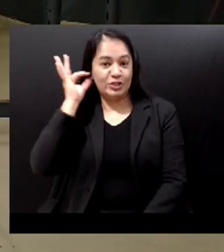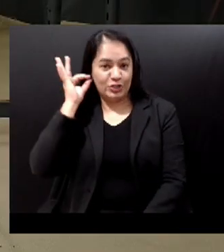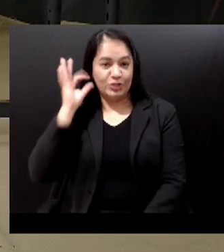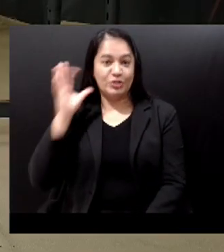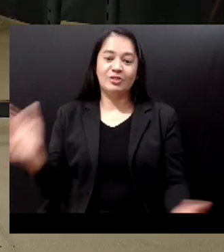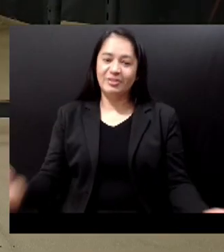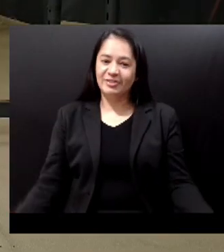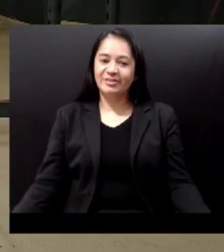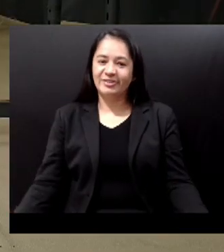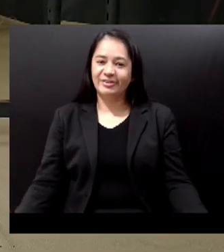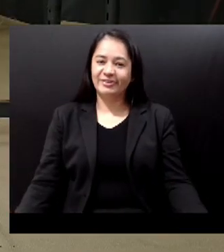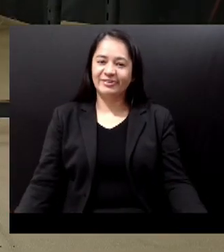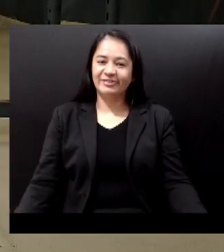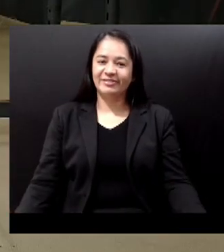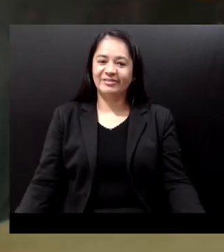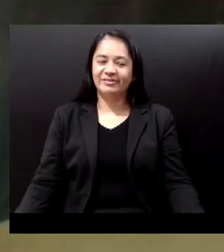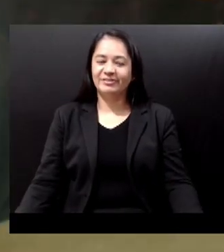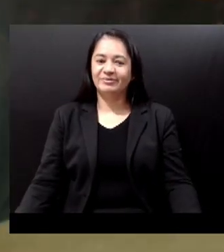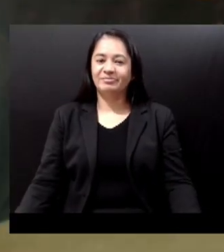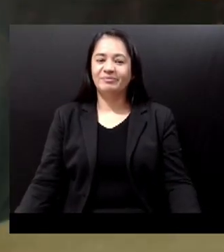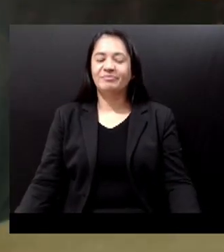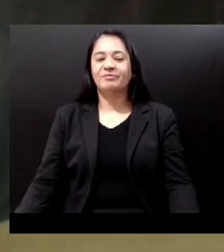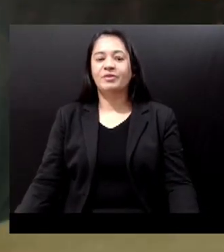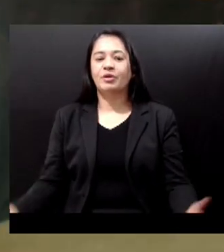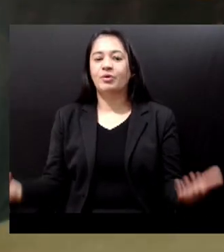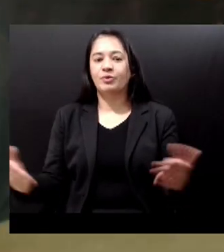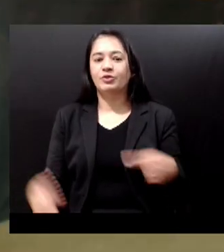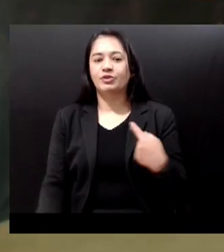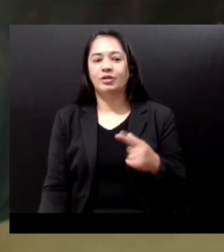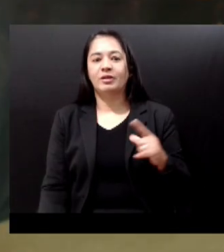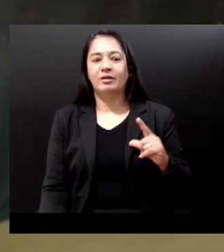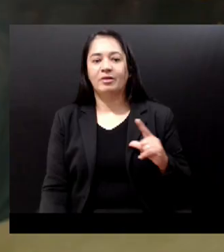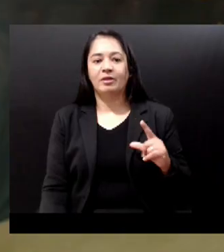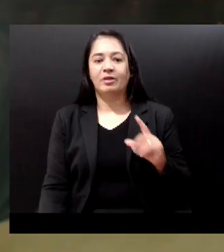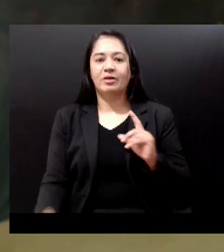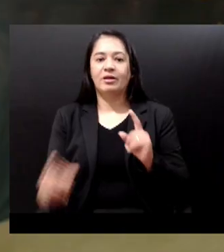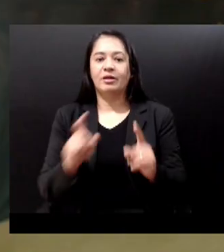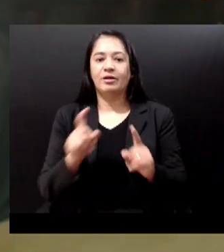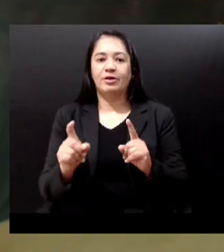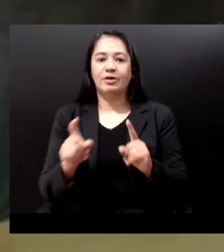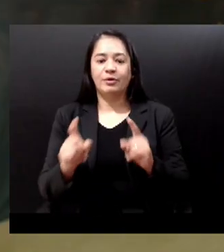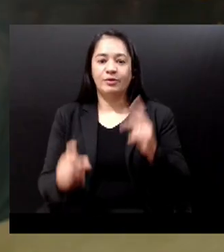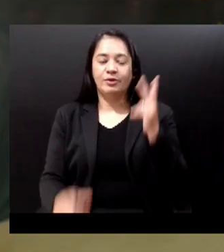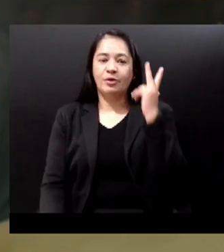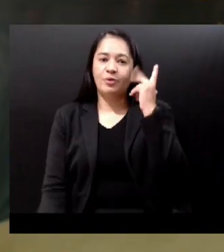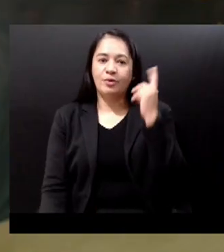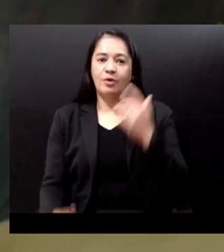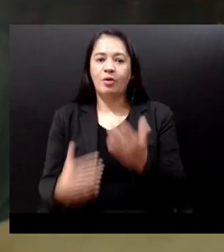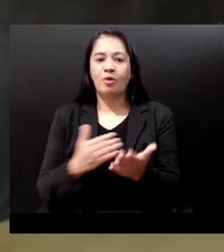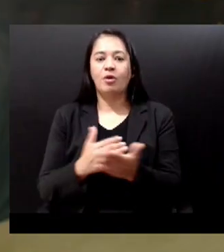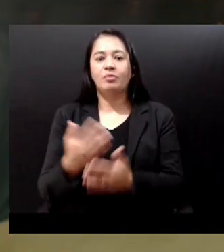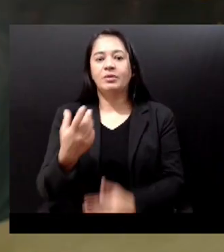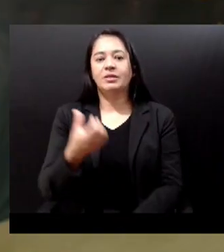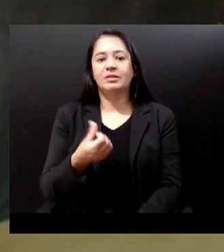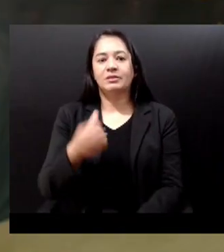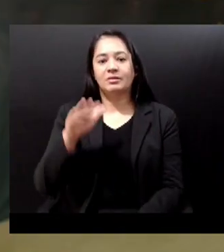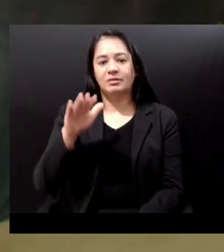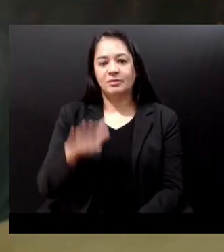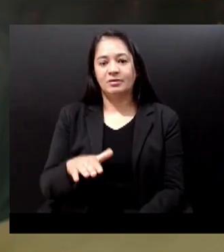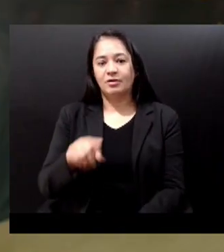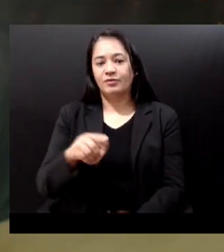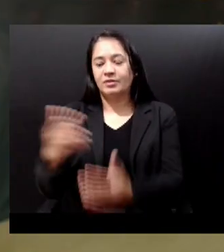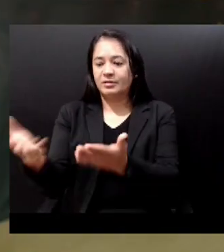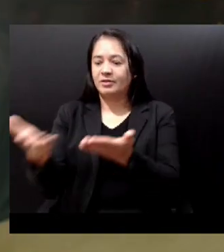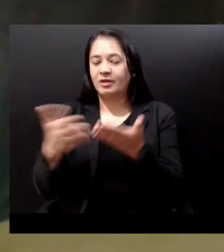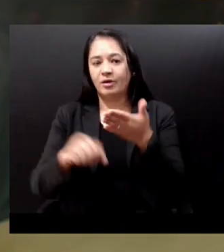a gente. Lembrando que hoje nós temos reunião ordinária também, tá? A partir das 18 horas, você é convidado para participar lá